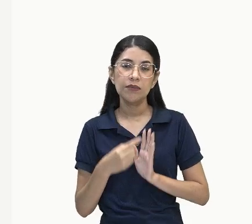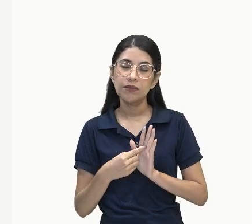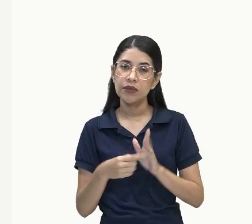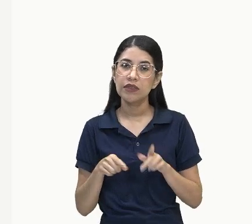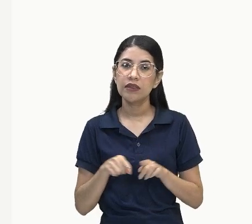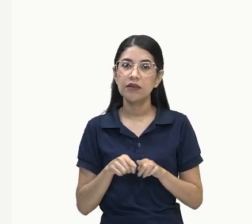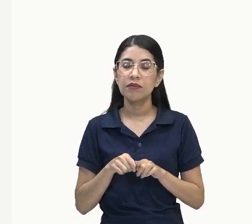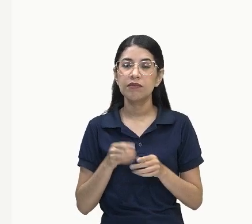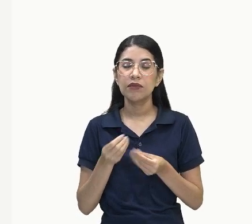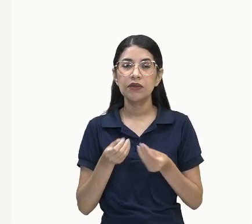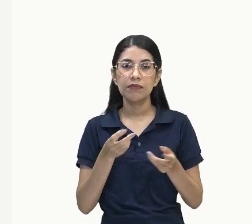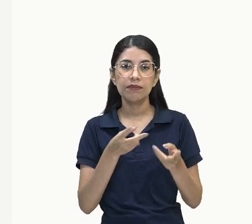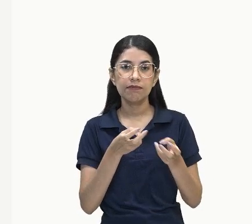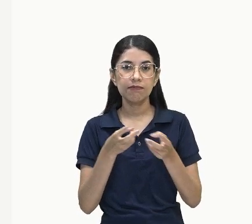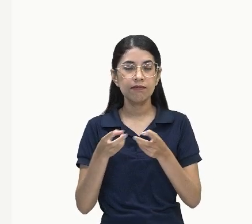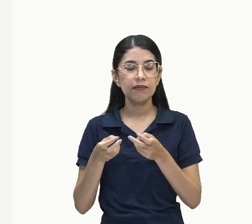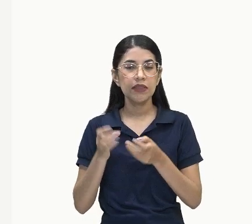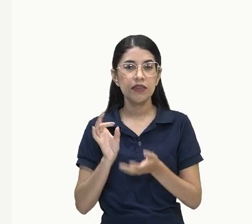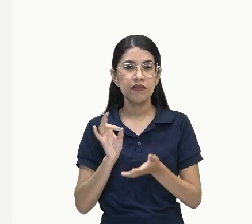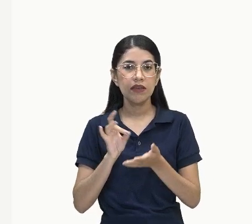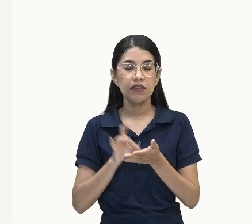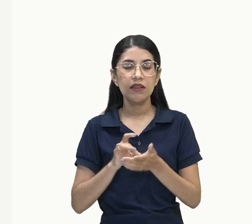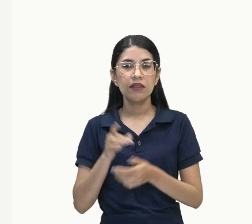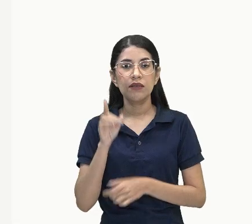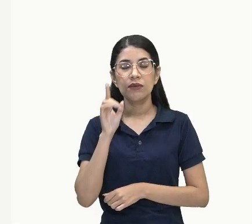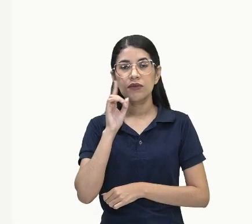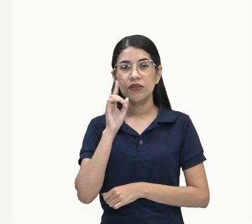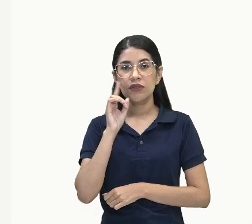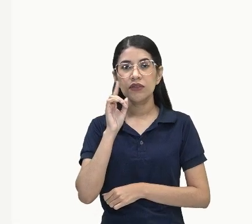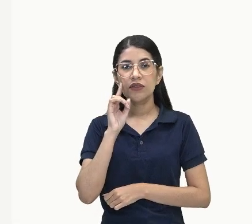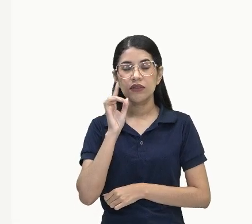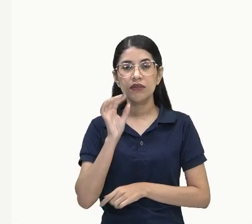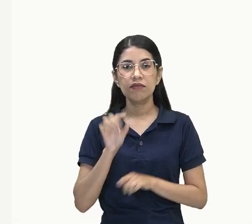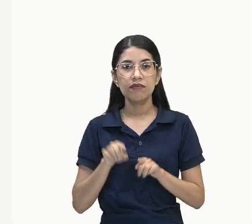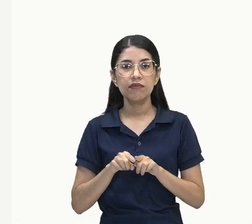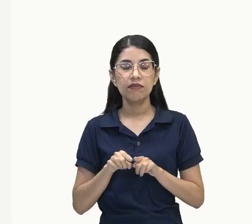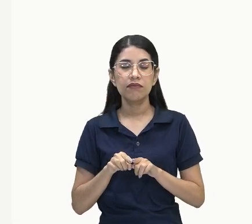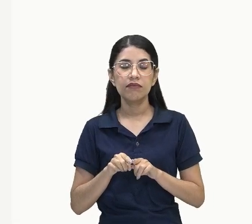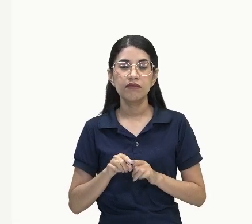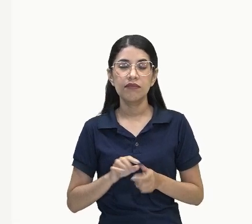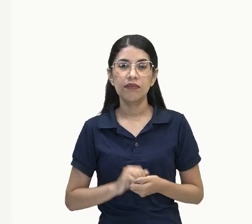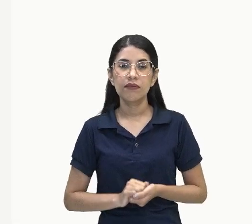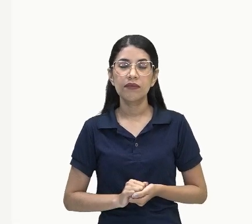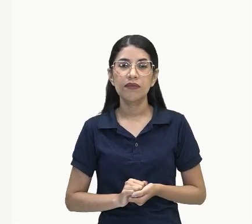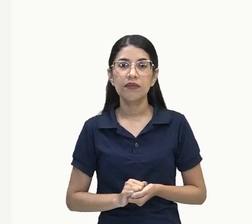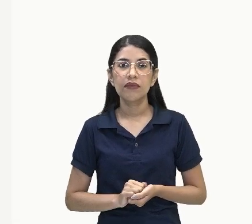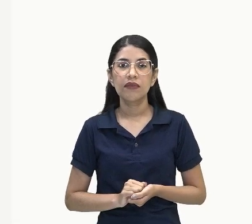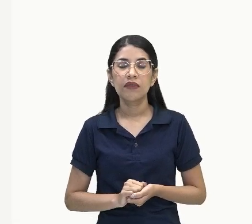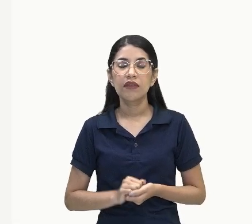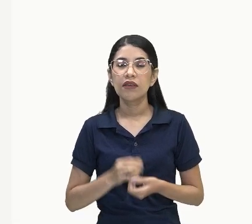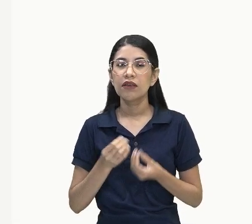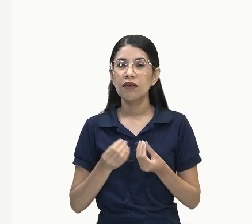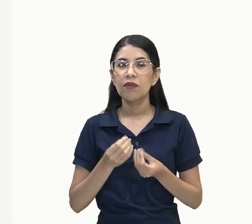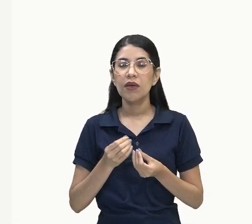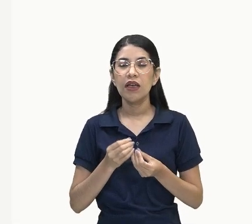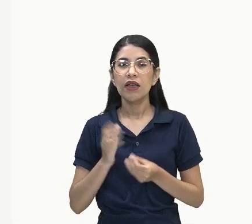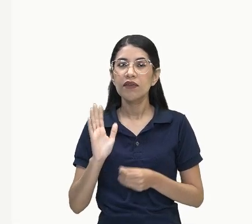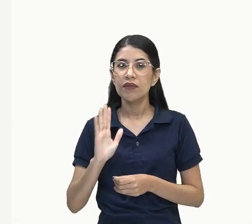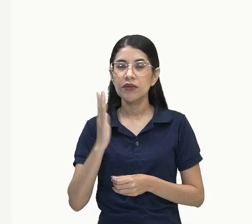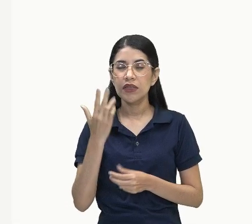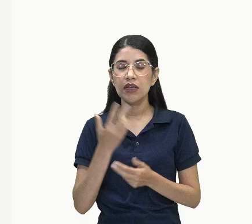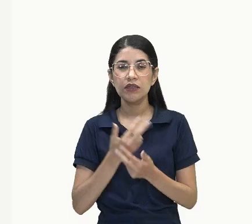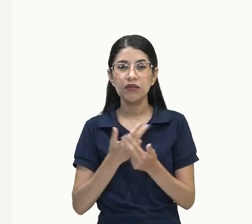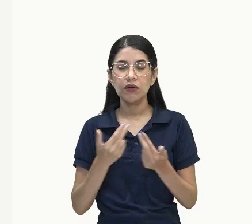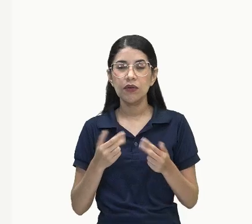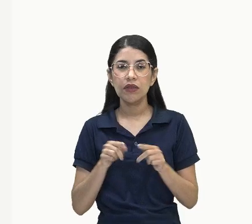isso, essa percepção da realidade, do cotidiano, do dia a dia, né? com as suas hipocrisias, com as